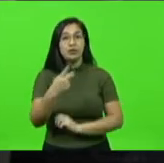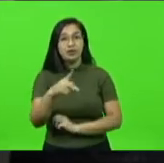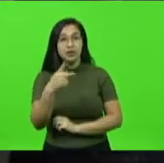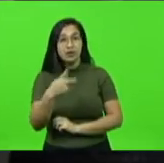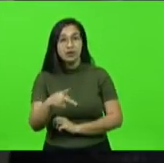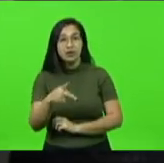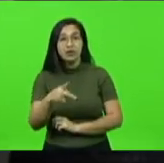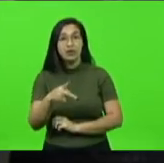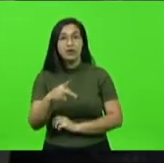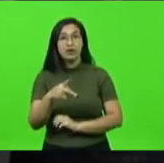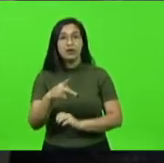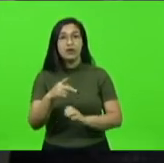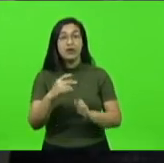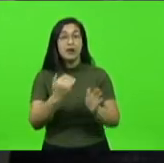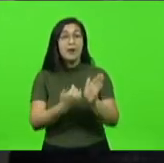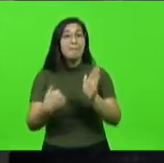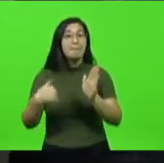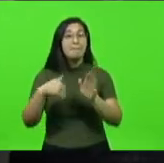abrange mais de 20 mil